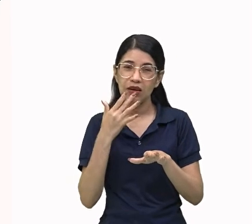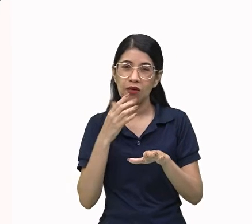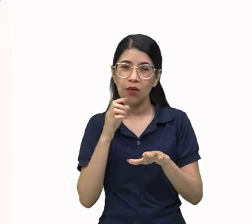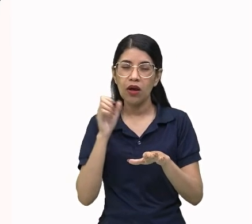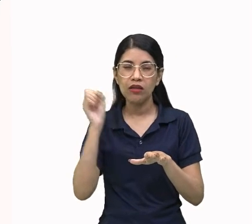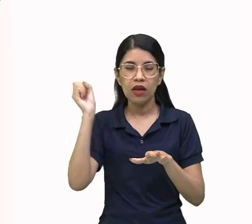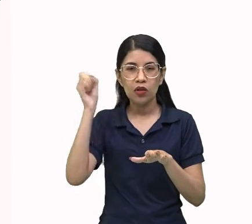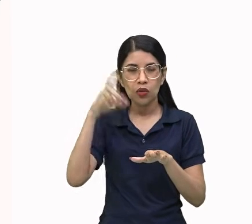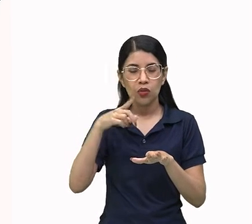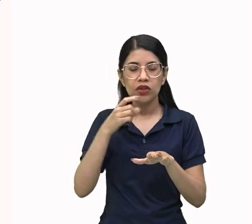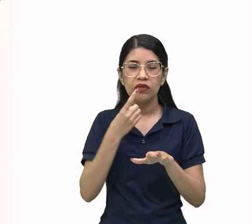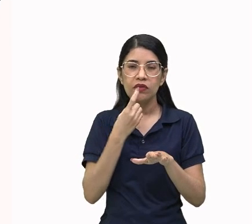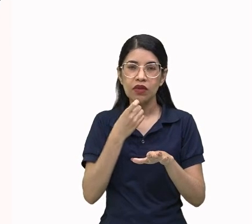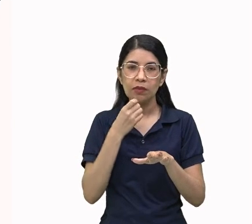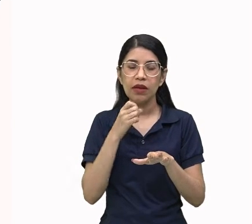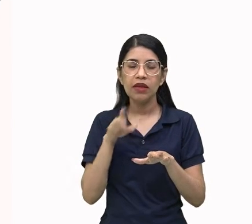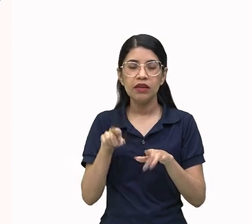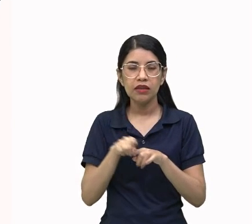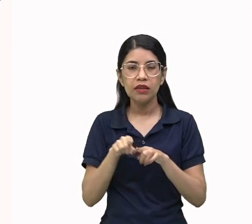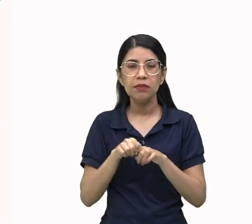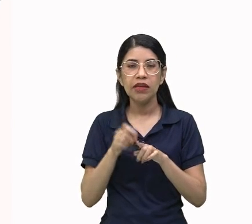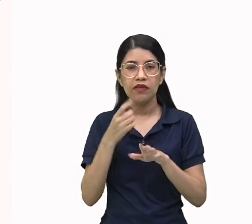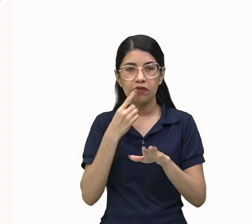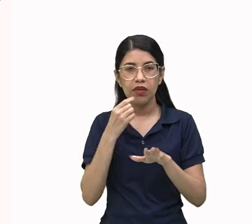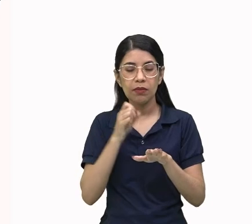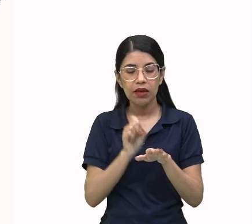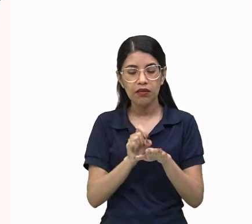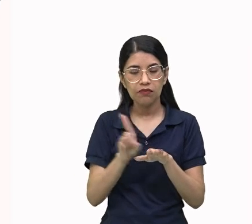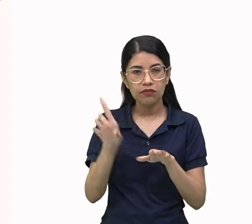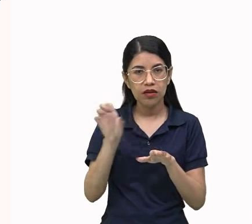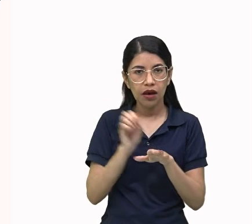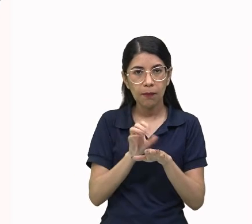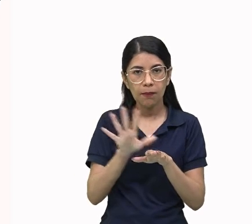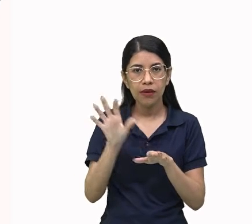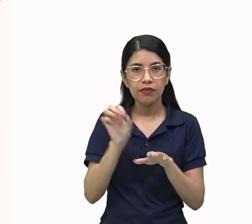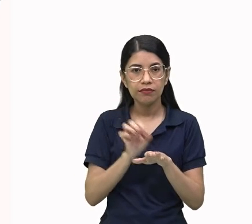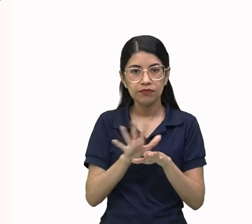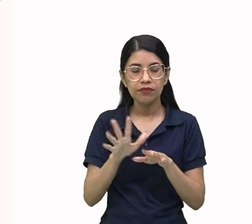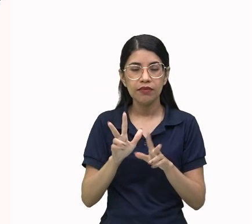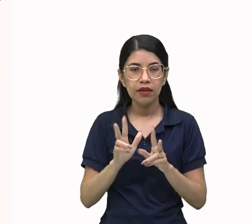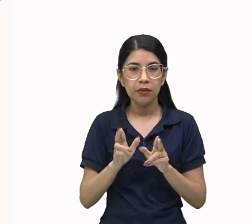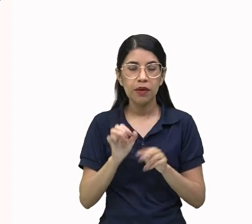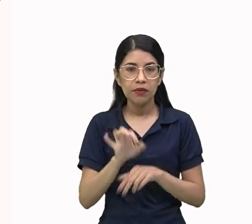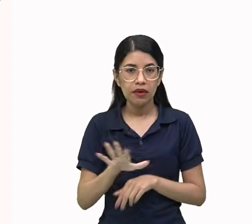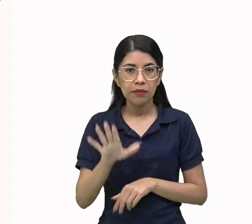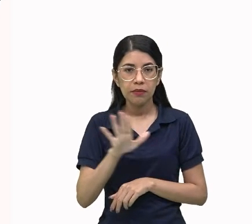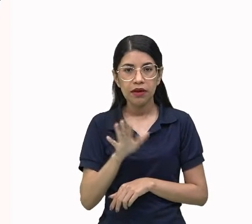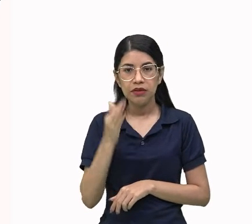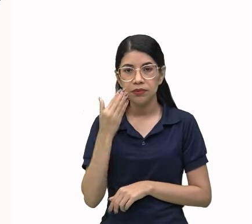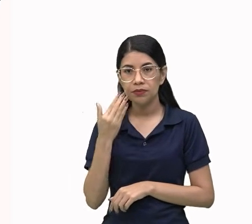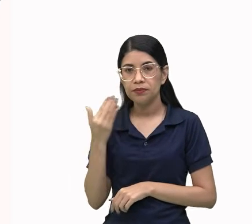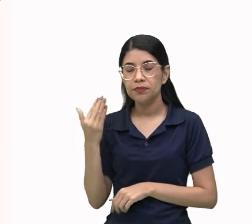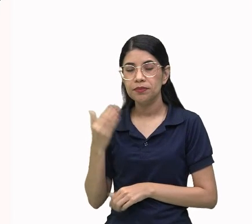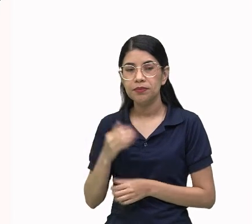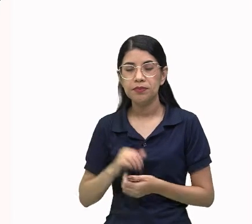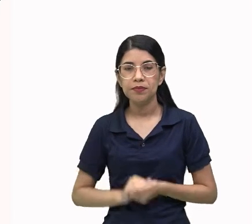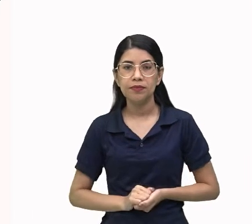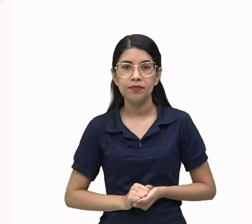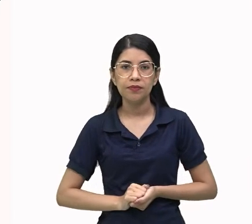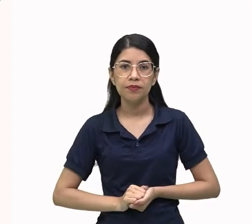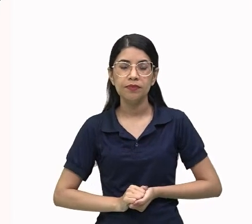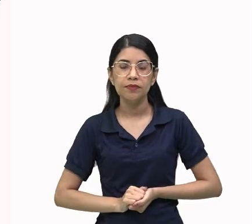ele vai refletir uma luz monocromática vermelha. Como a gente vai ver aí, olha só, vai refletir o